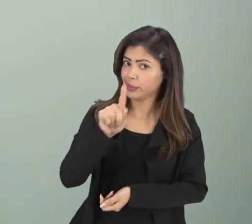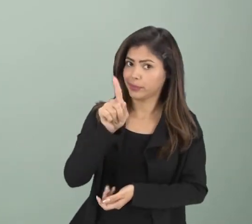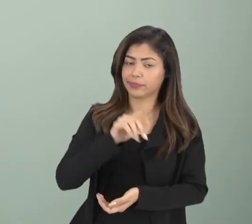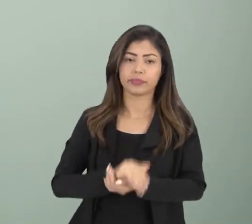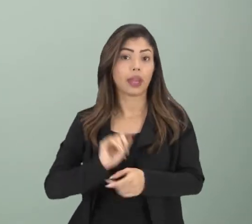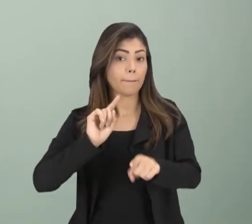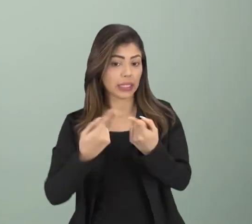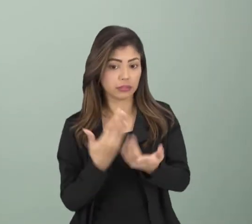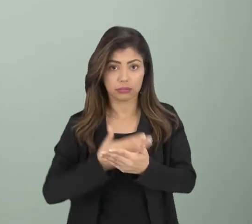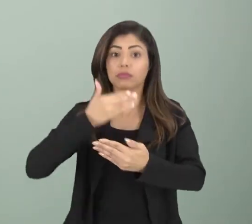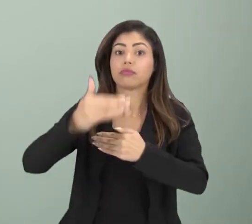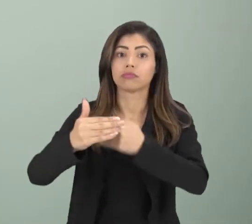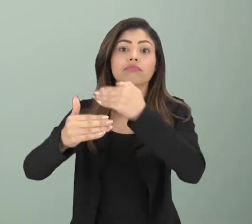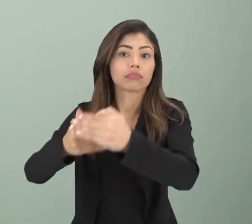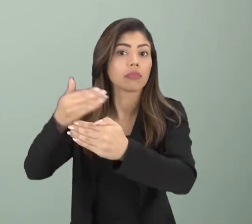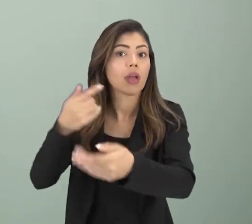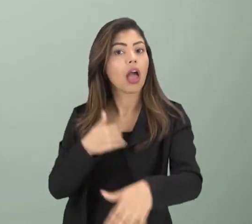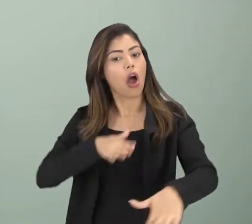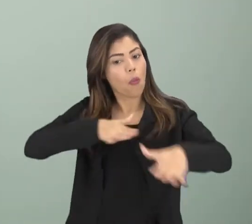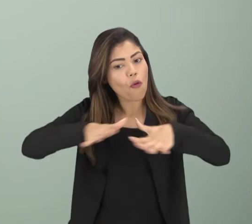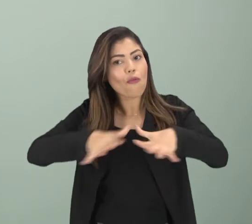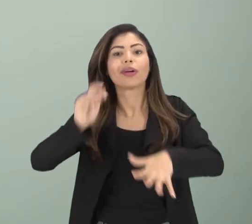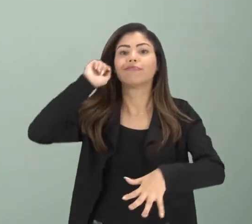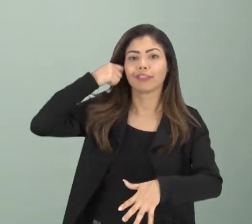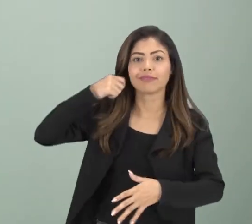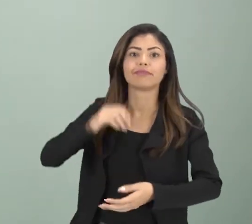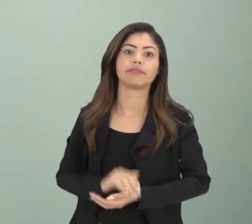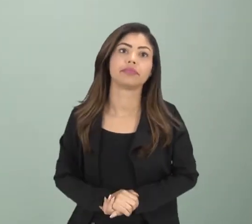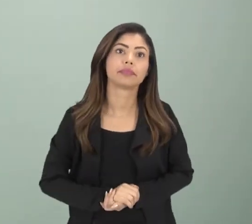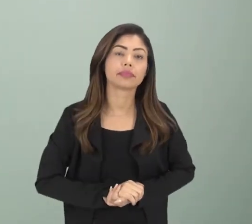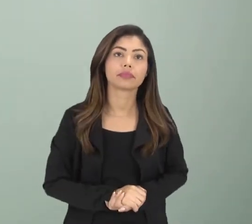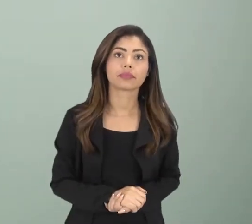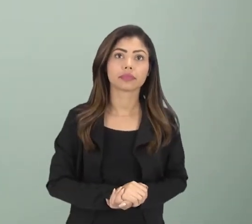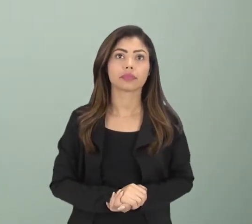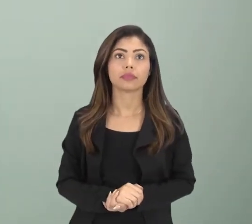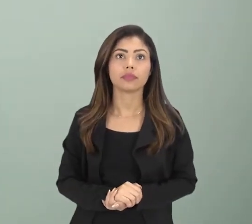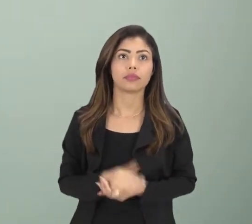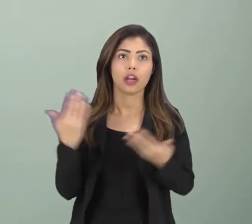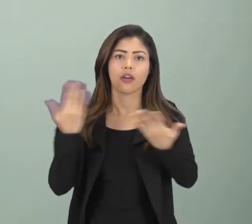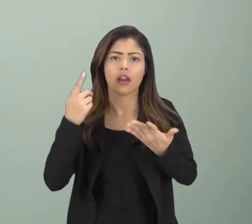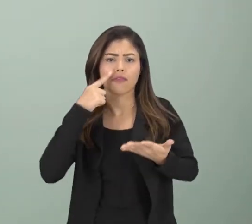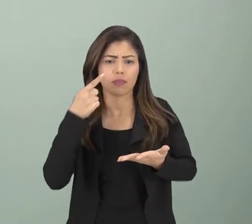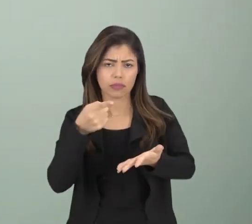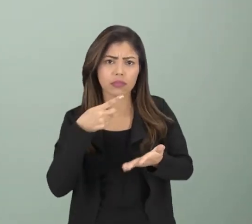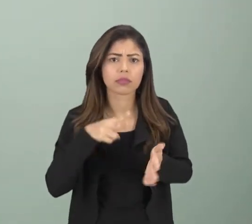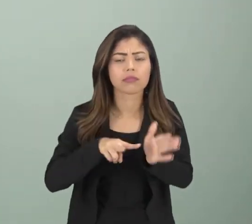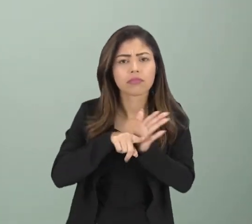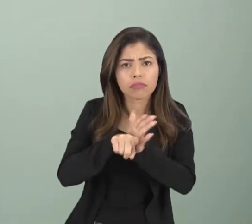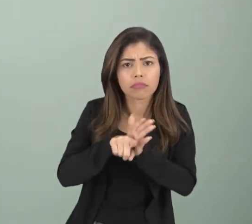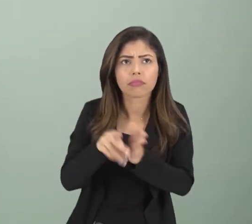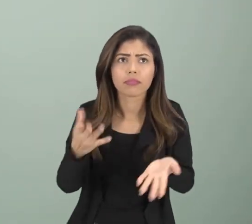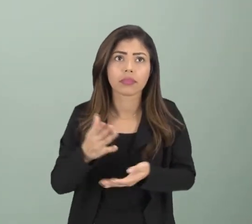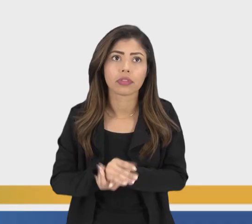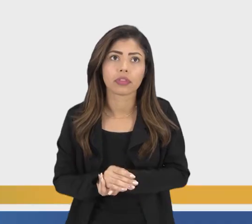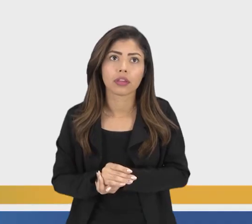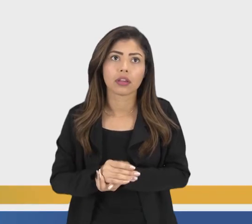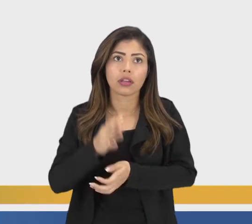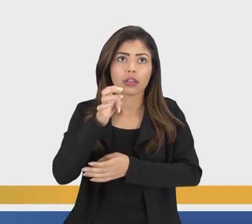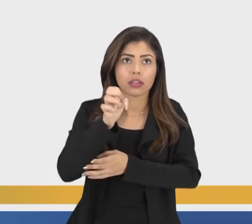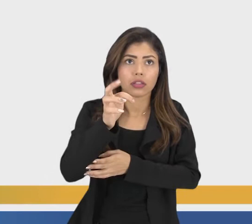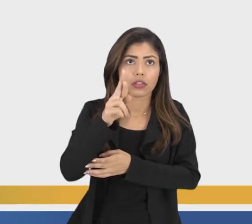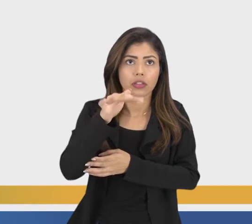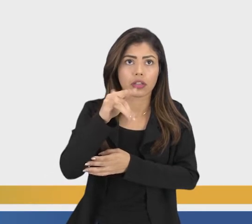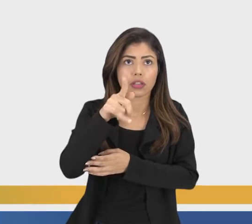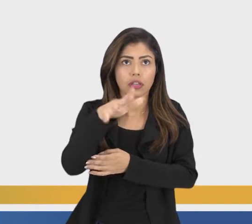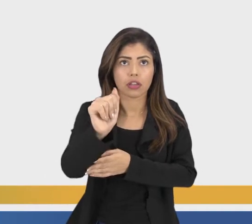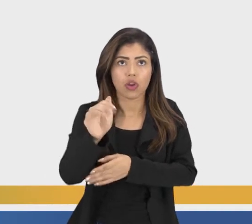é um avanço, é um efeito do movimento negro. Vamos agora no comando da questão? A estratégia utilizada